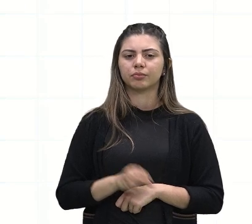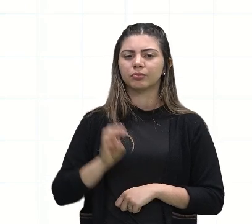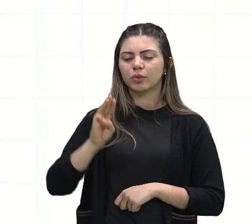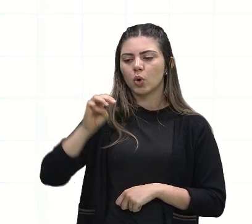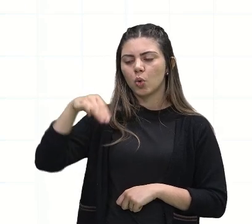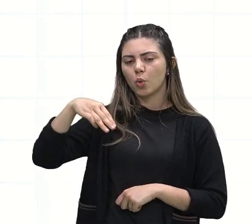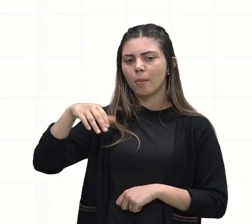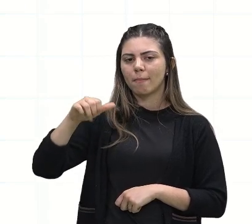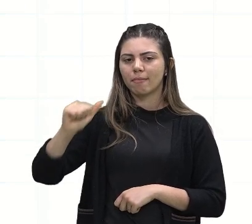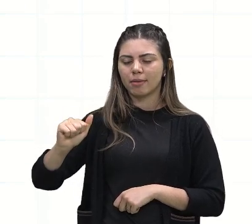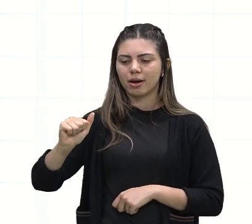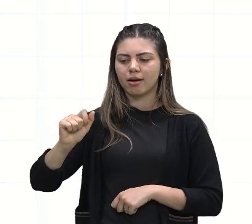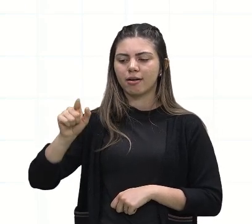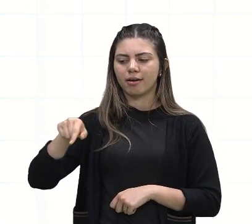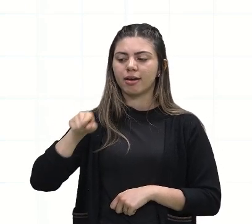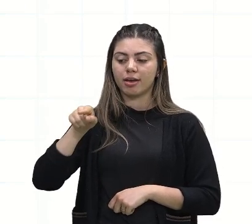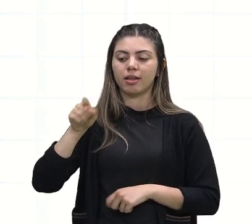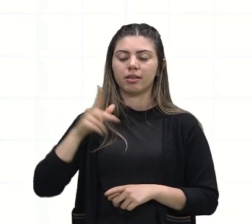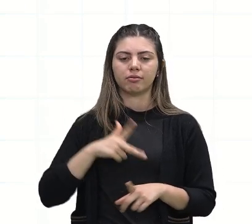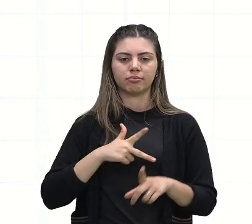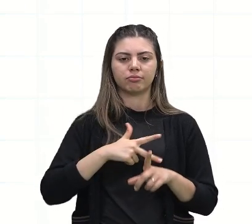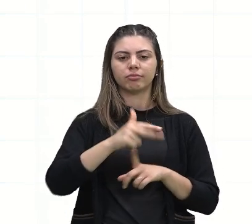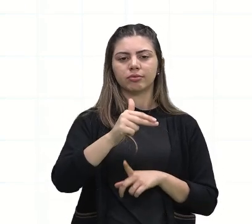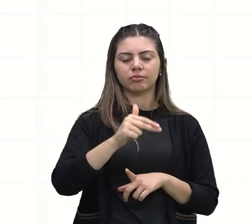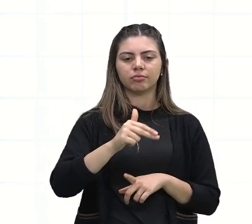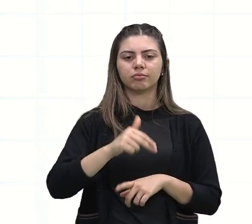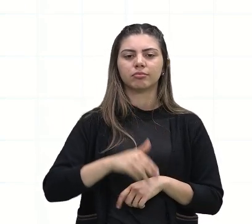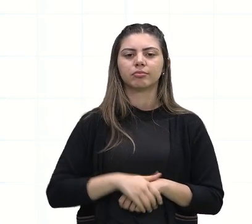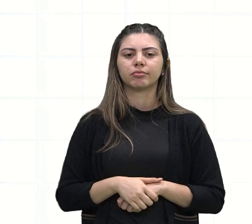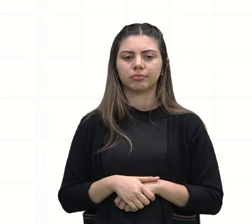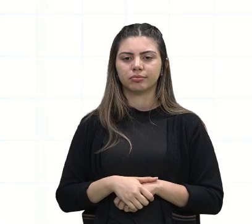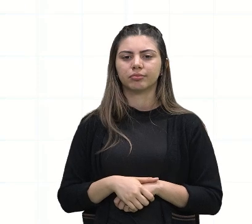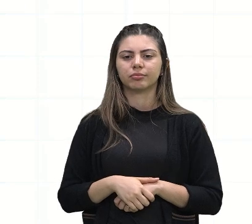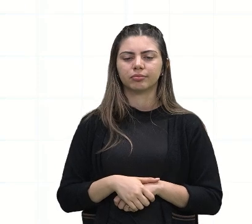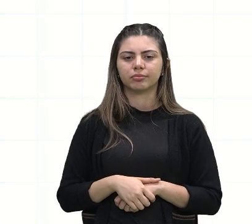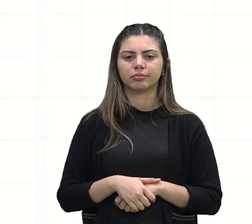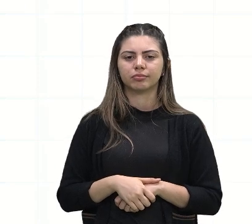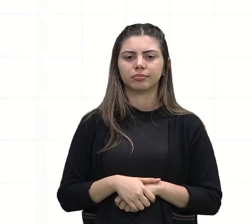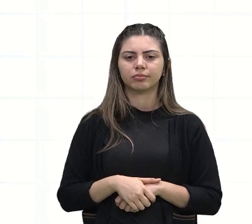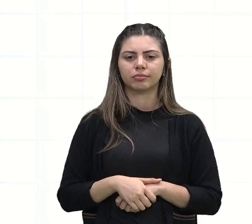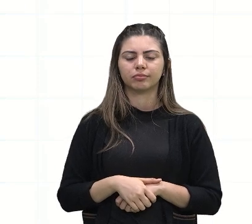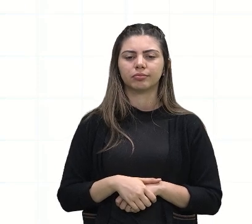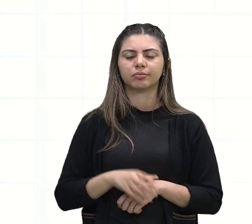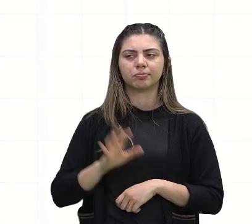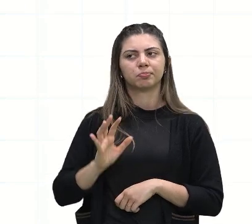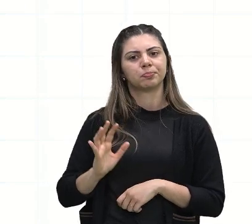Um herói, né? De um fato, né?